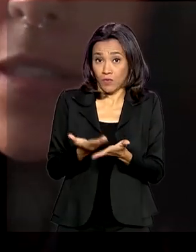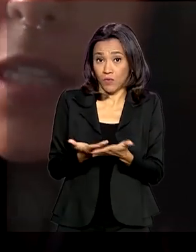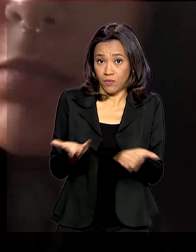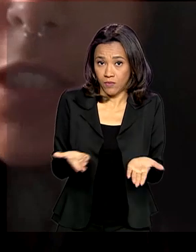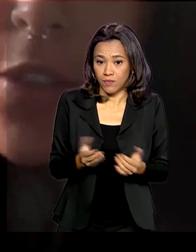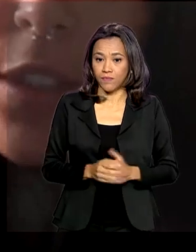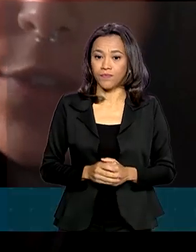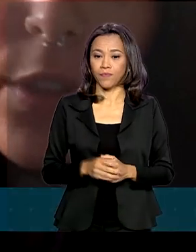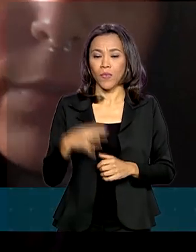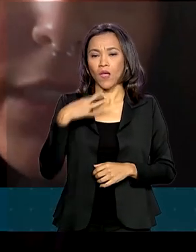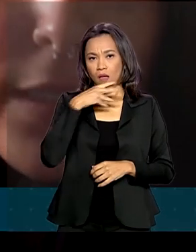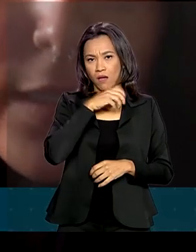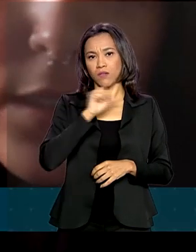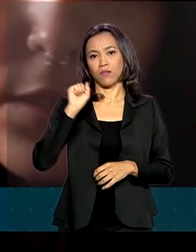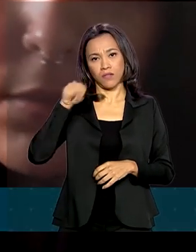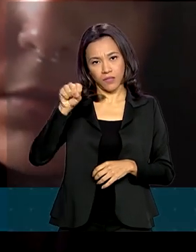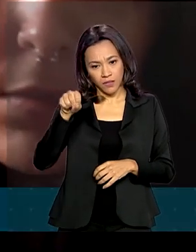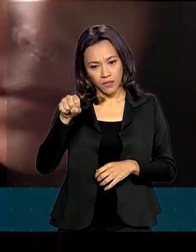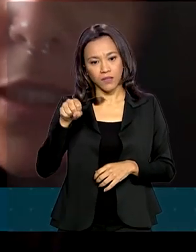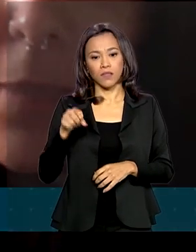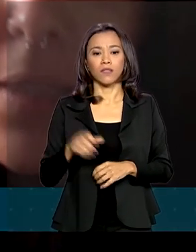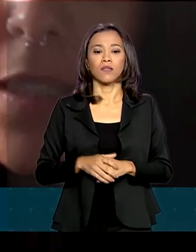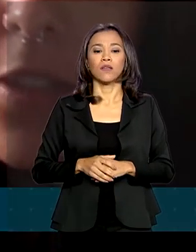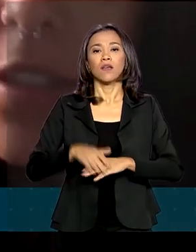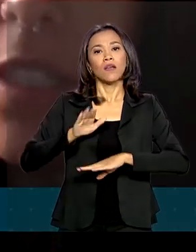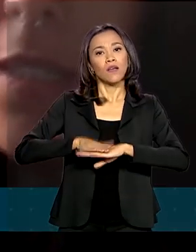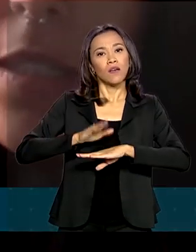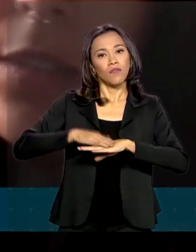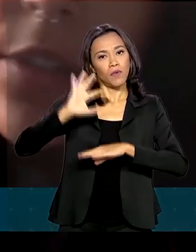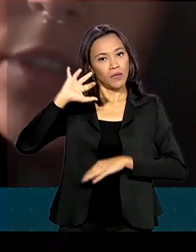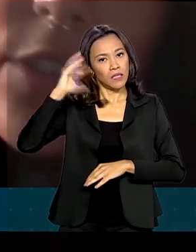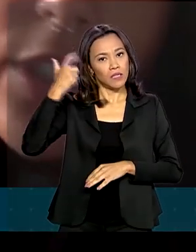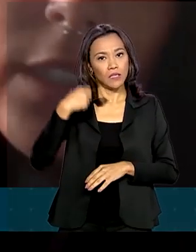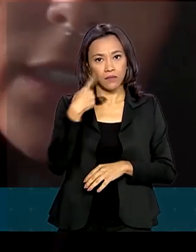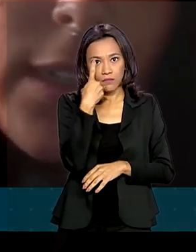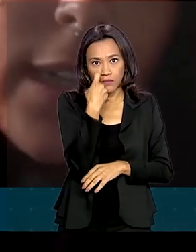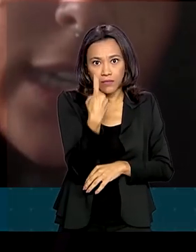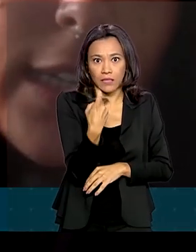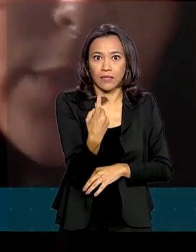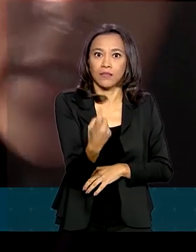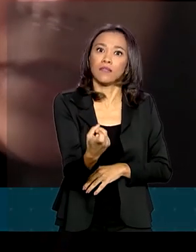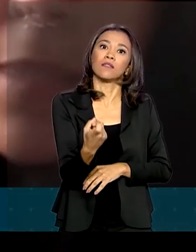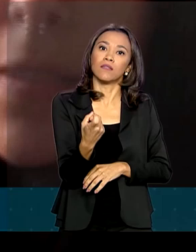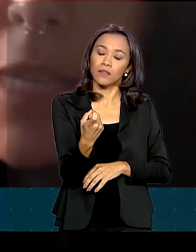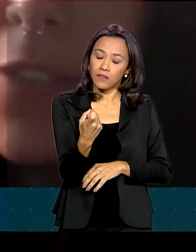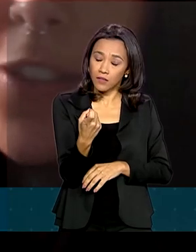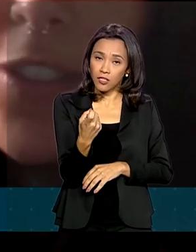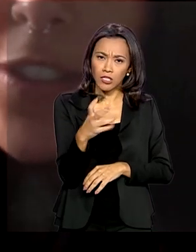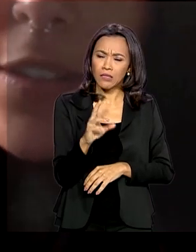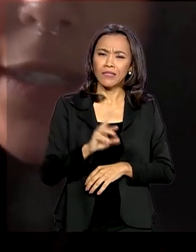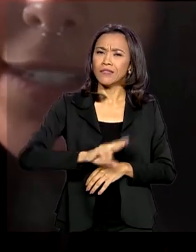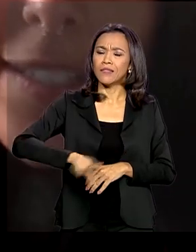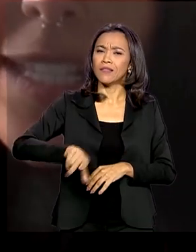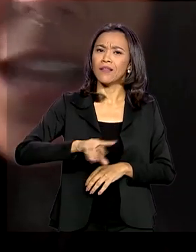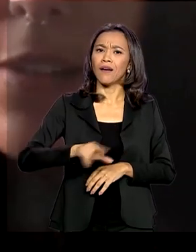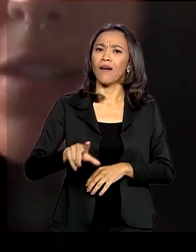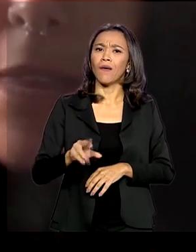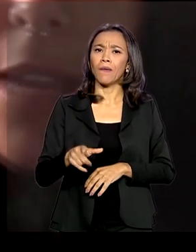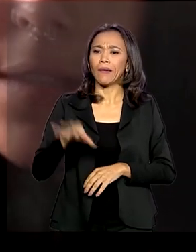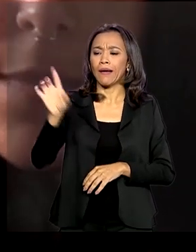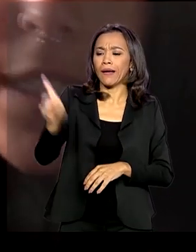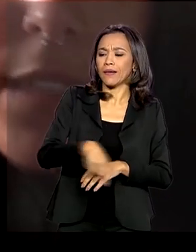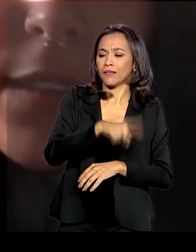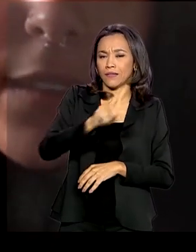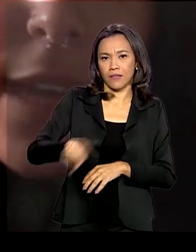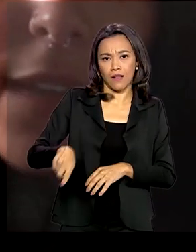Acho que sim. Acho que foi uma decisão bastante interessante de não simplesmente cancelar